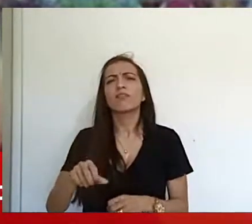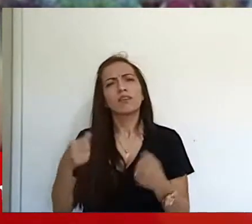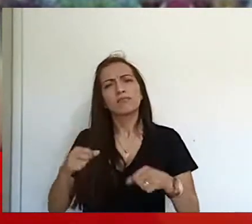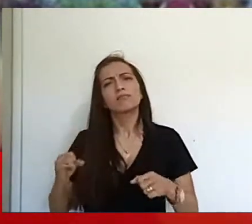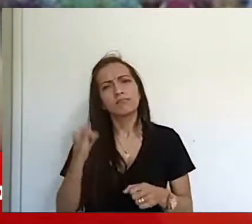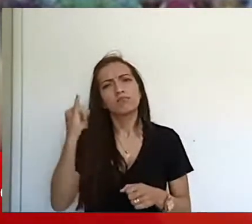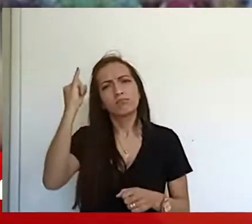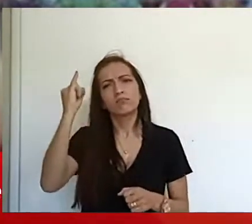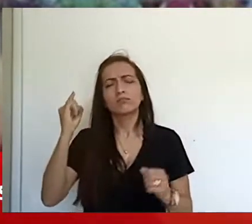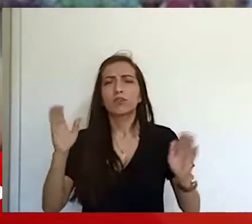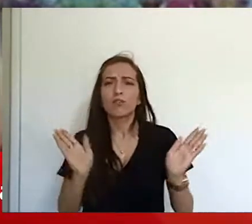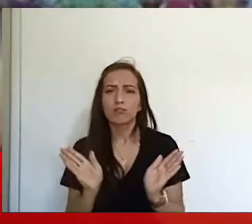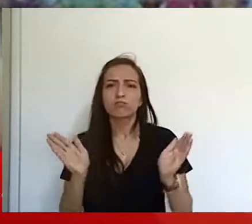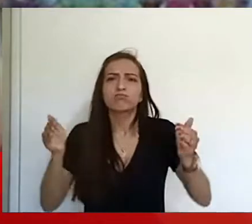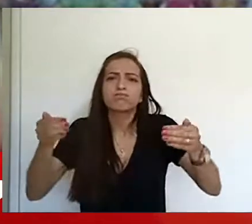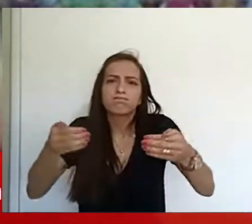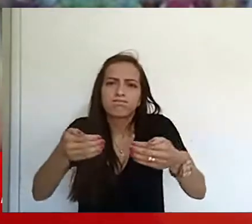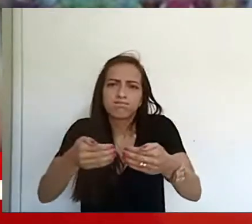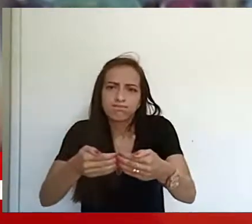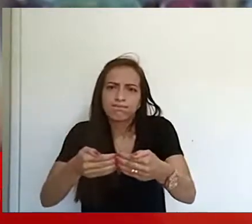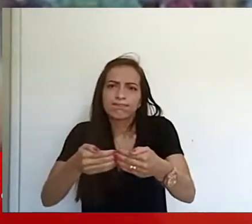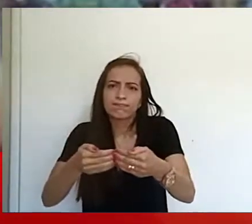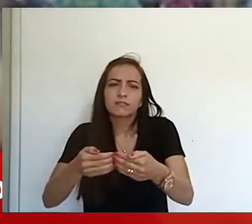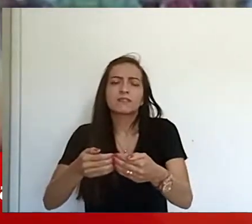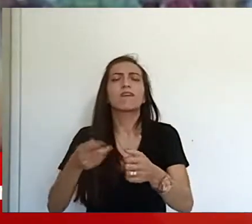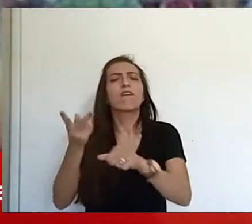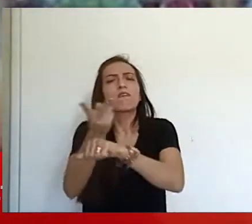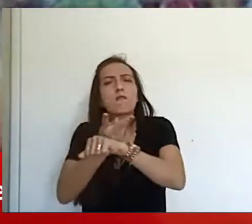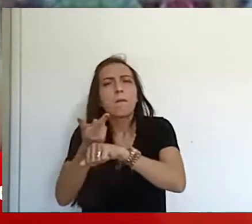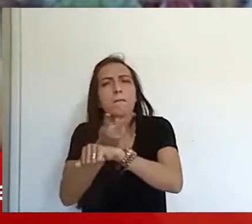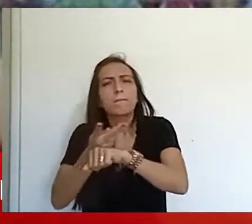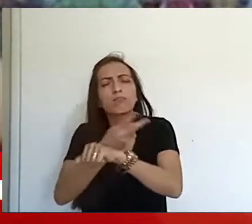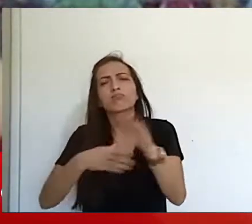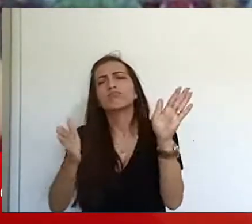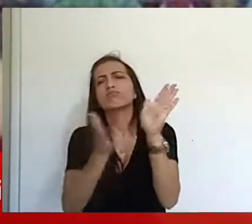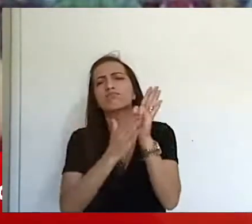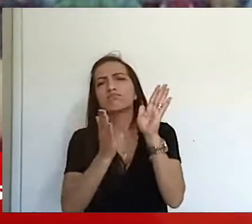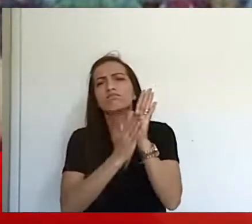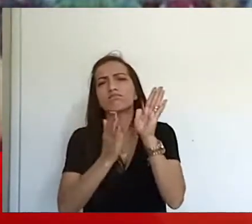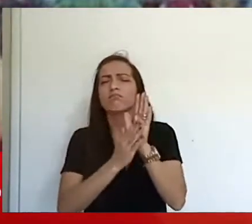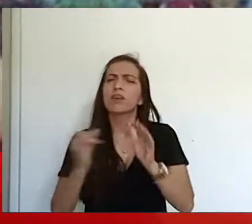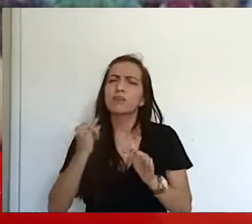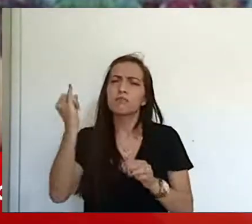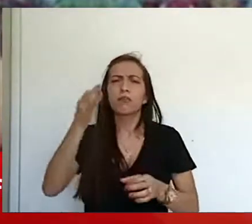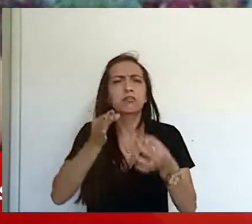e buscando propostas, né, tem até uma recomendação do FONEC a respeito